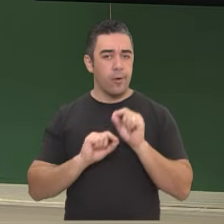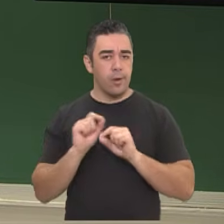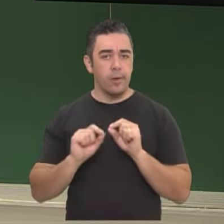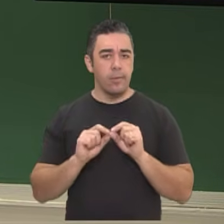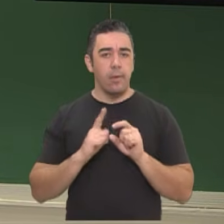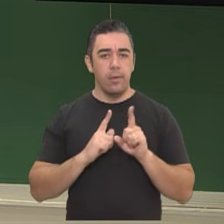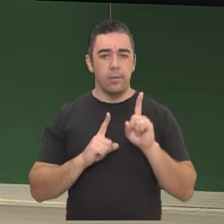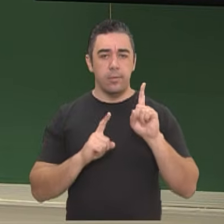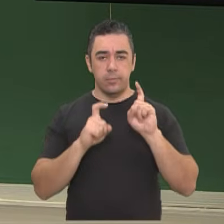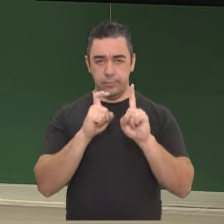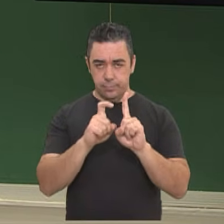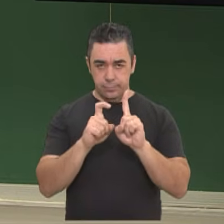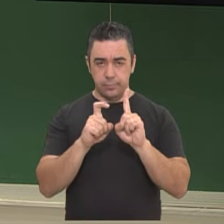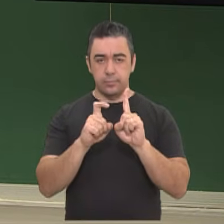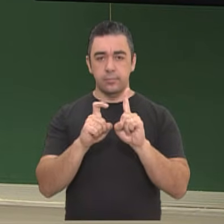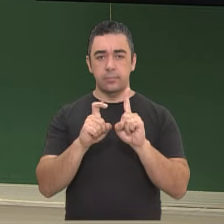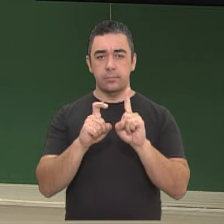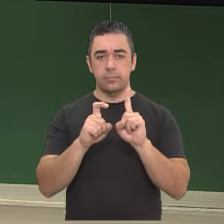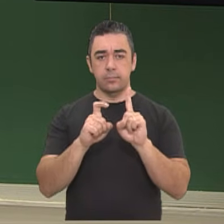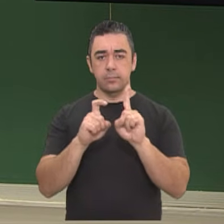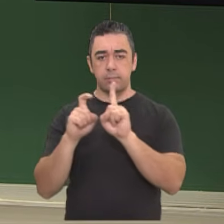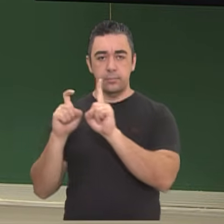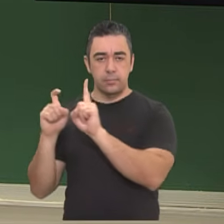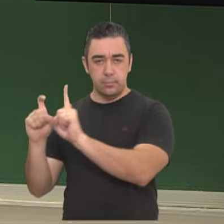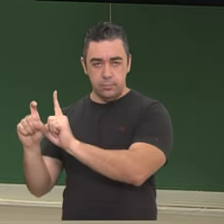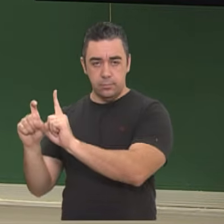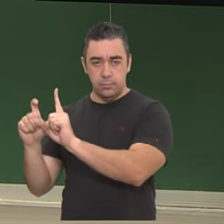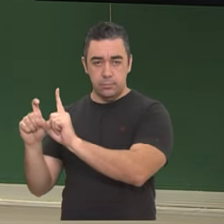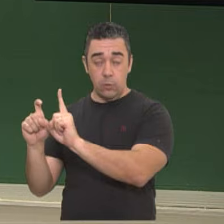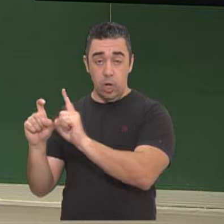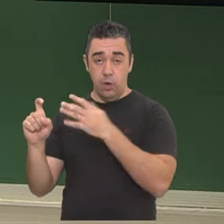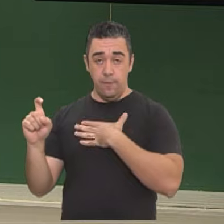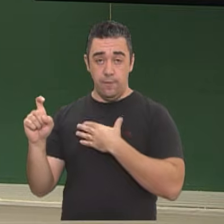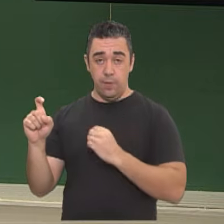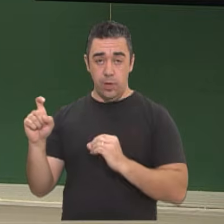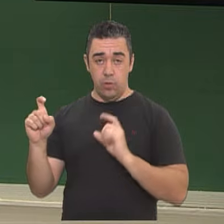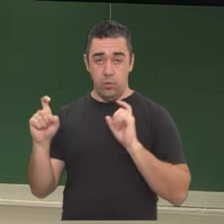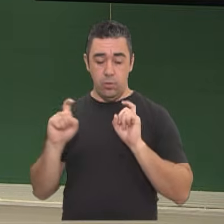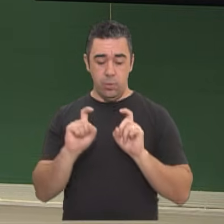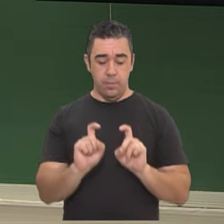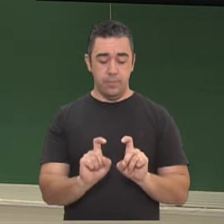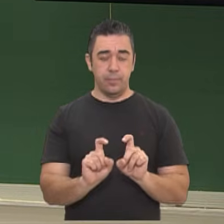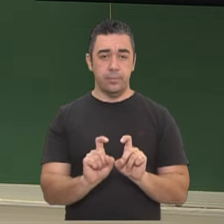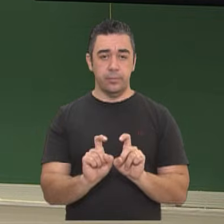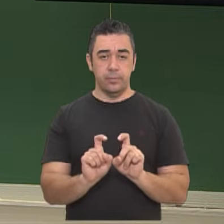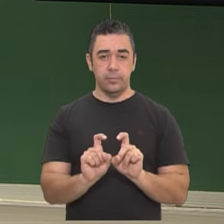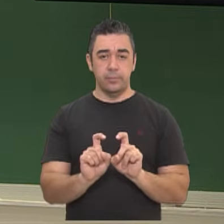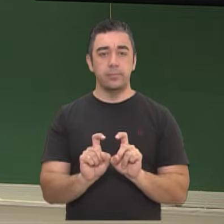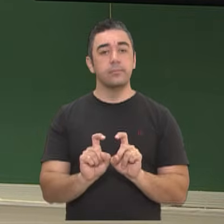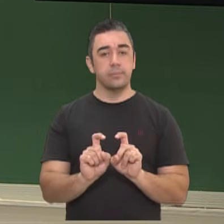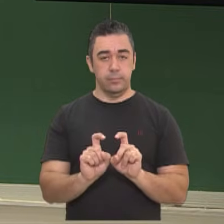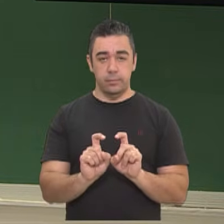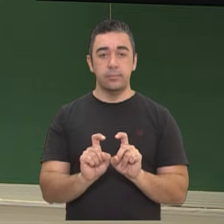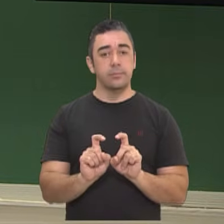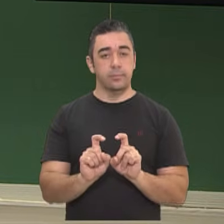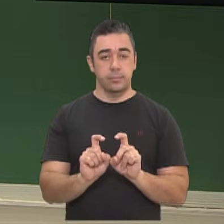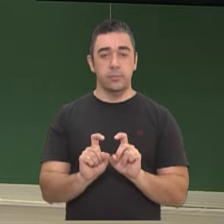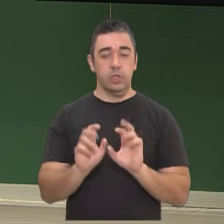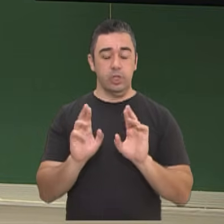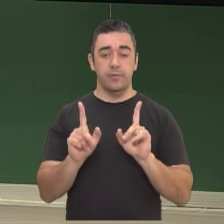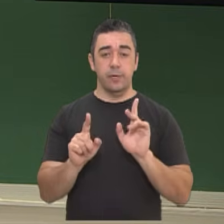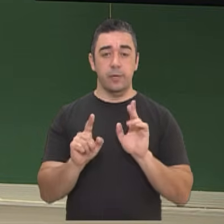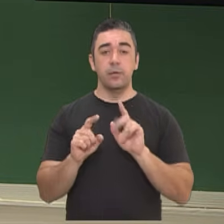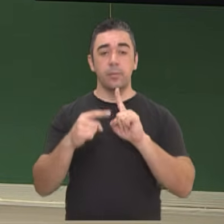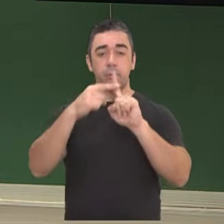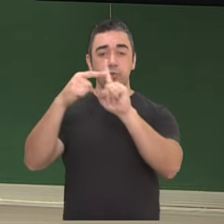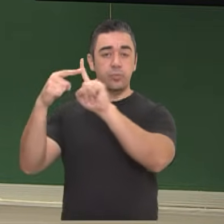Esses aqui serem heterozigotos. E o filho que é diferente vai ser homozigoto recessivo. Então, eu